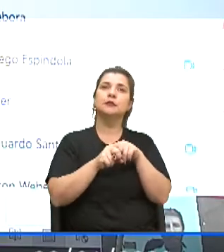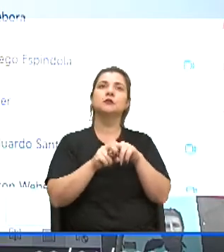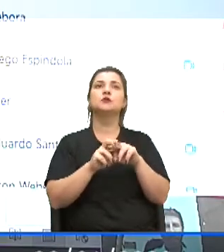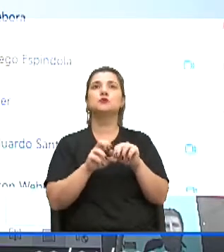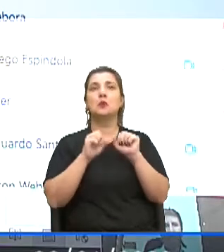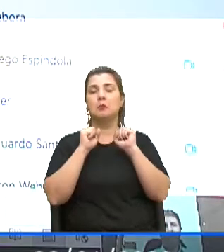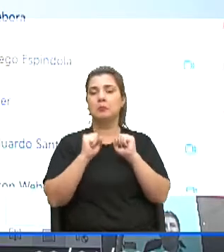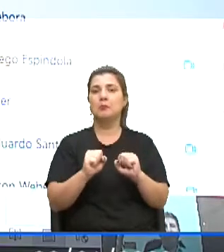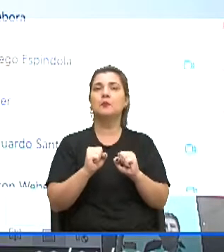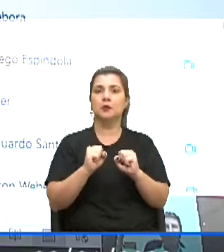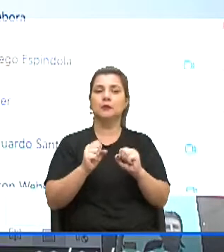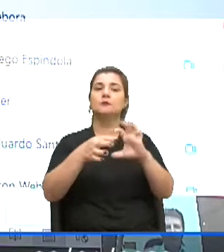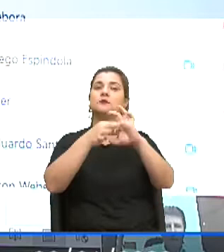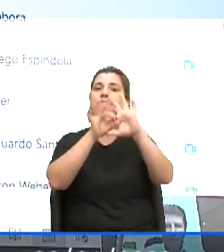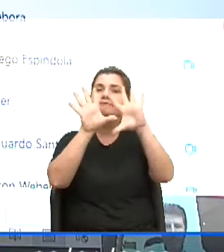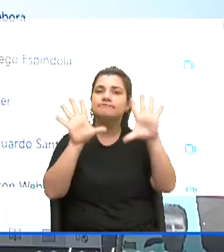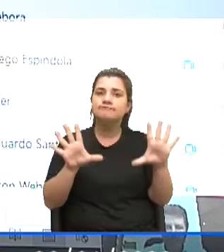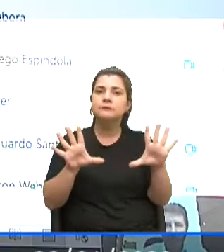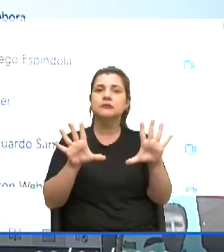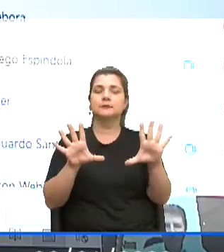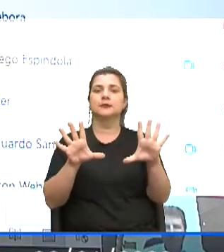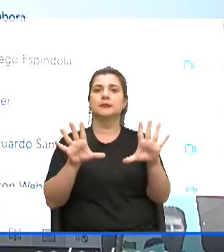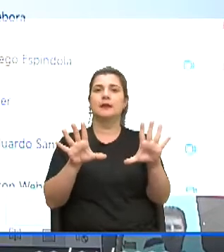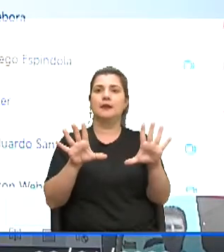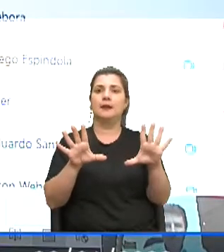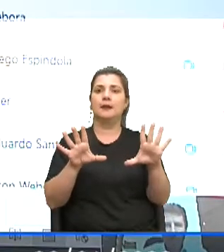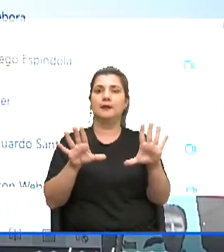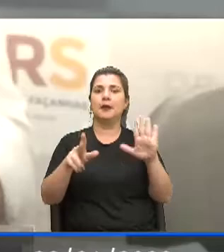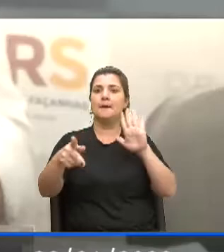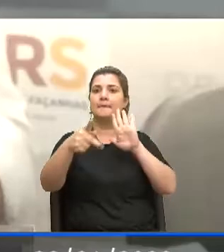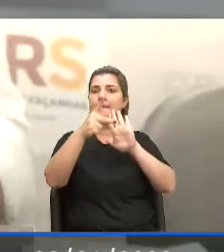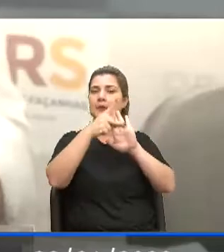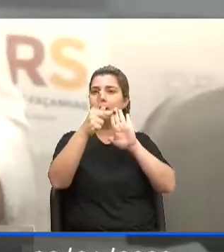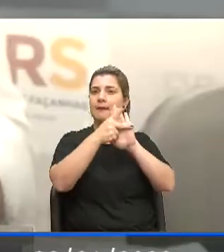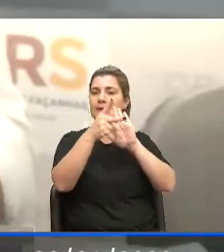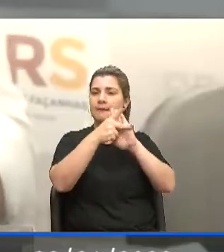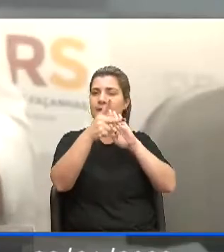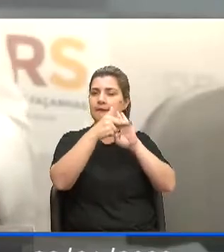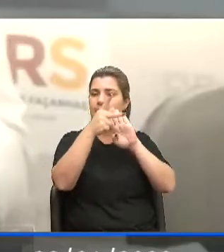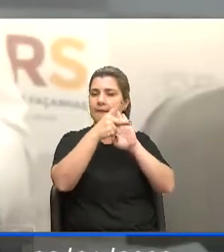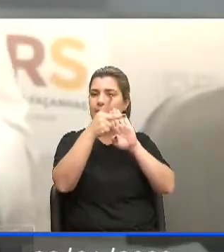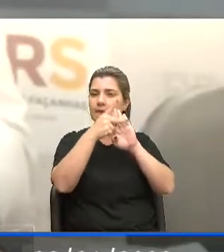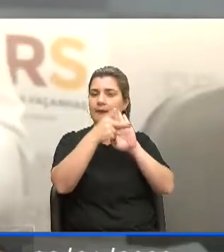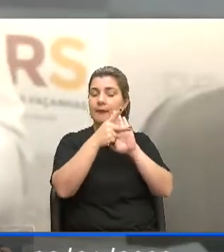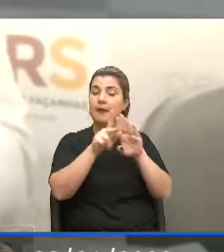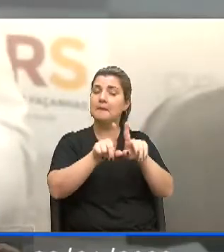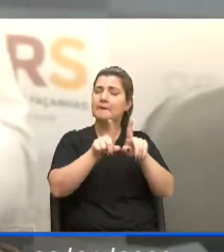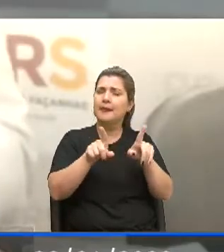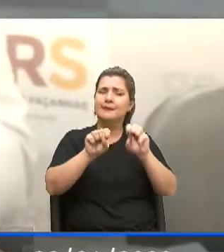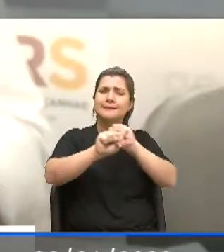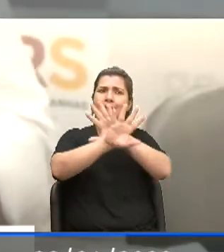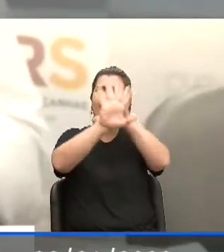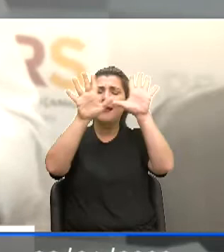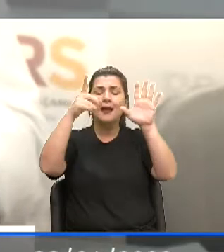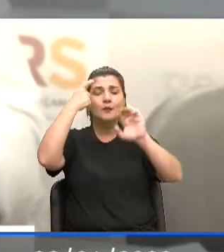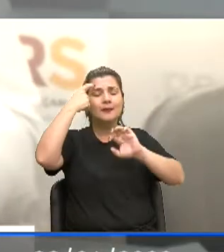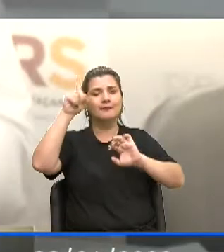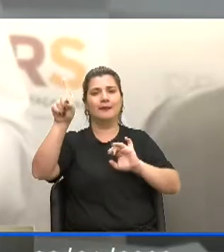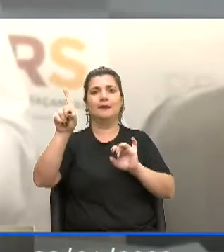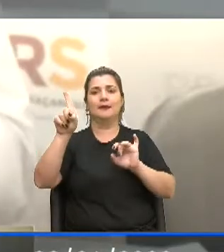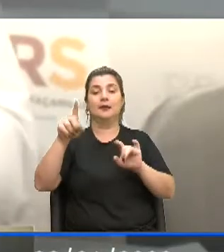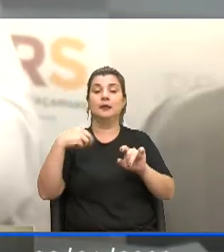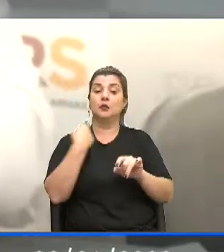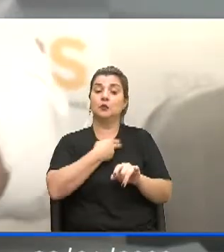disponibilizar a portaria, mas eu queria deixar claro que a ideia foi esta, que a gente possa, então,